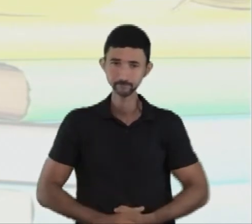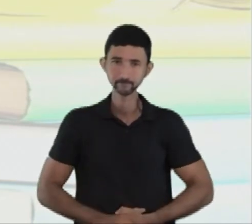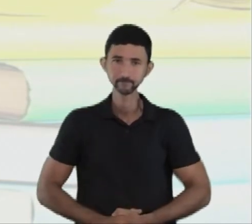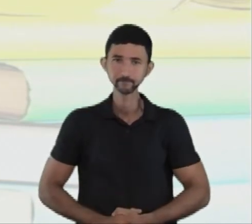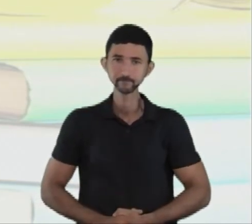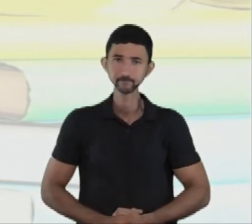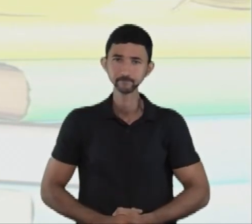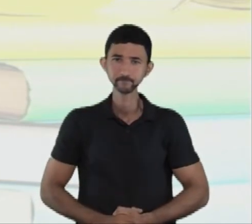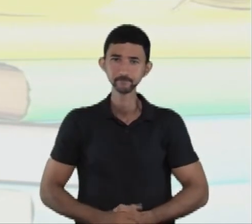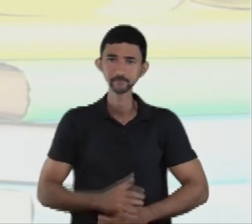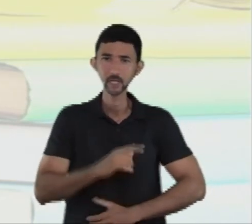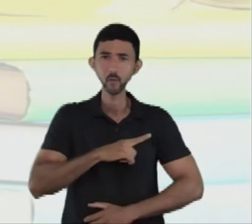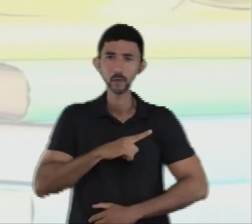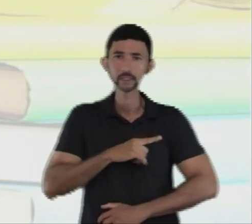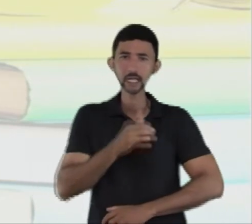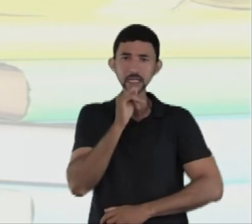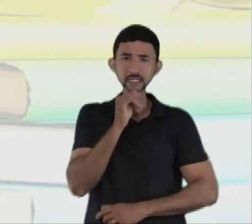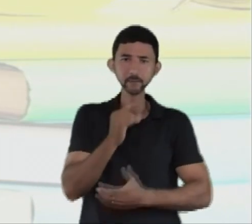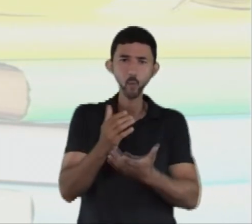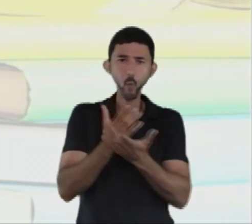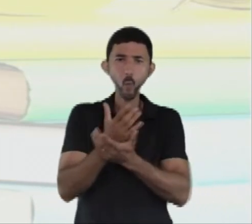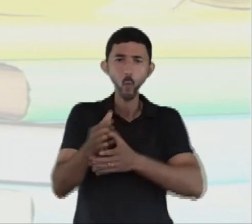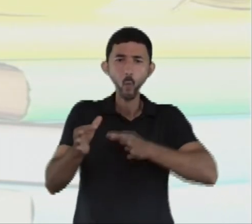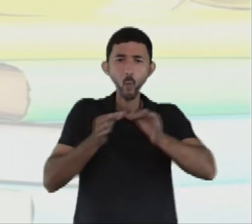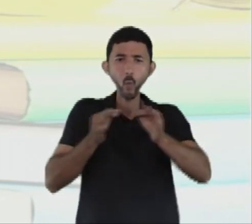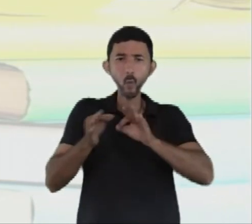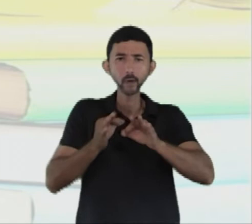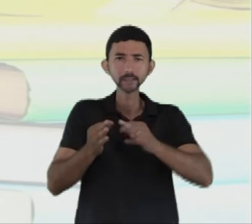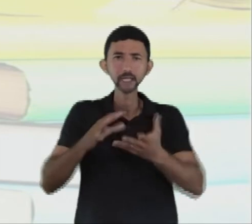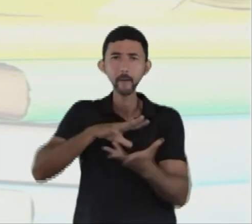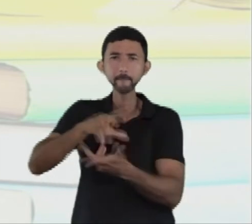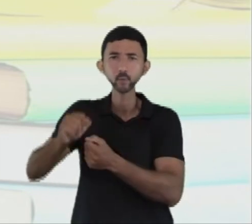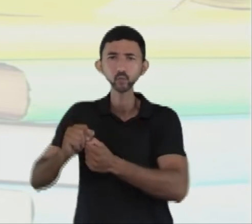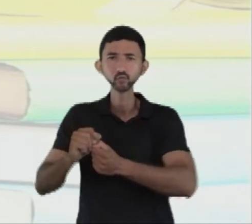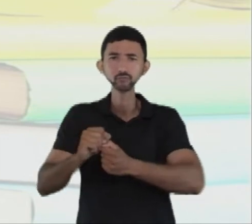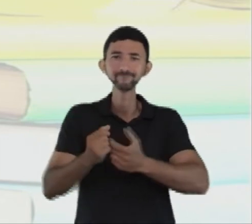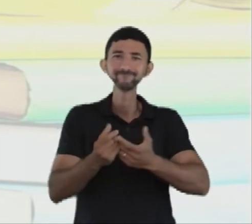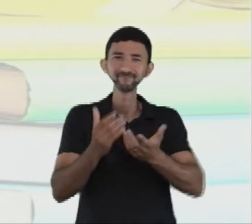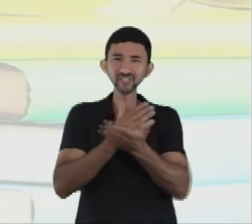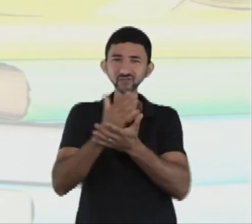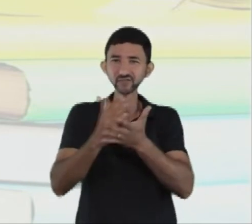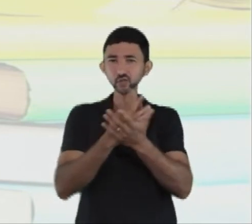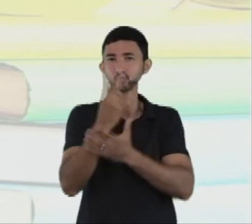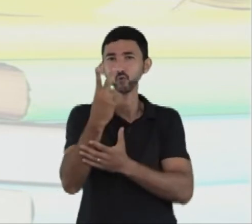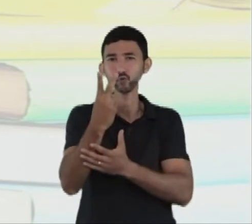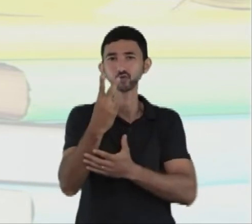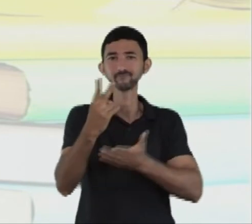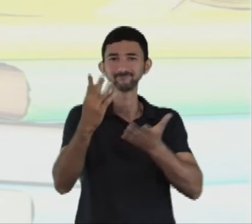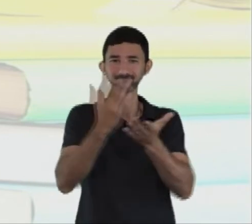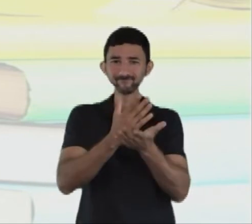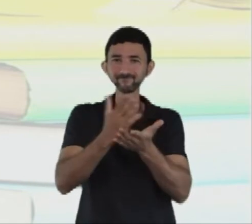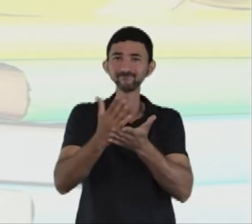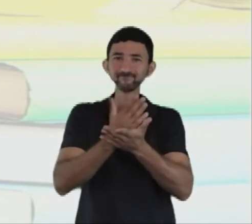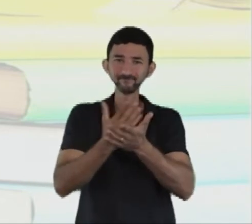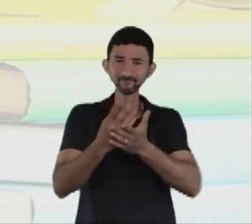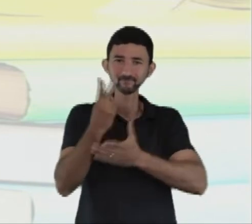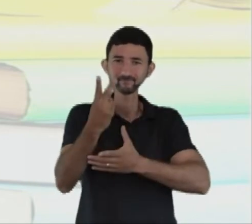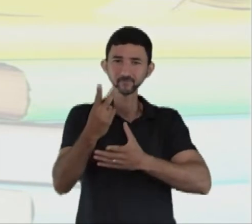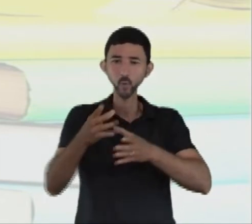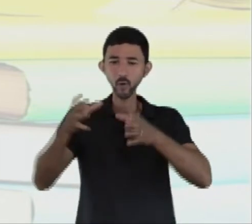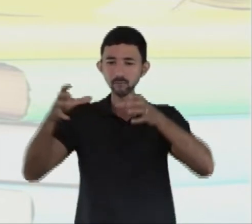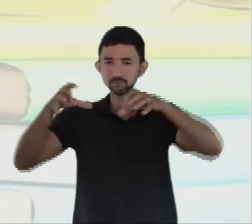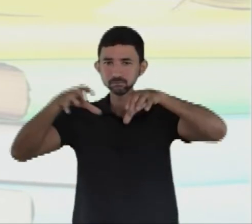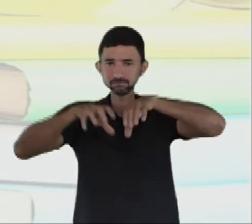É aí que a gente vai ter uma ordem mundial caracterizada como bipolar, que é uma disputa entre dois